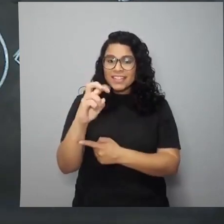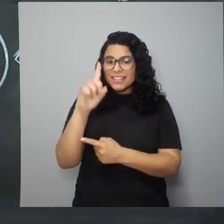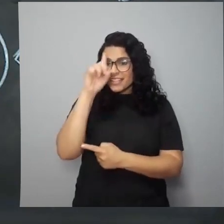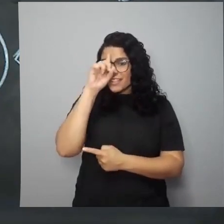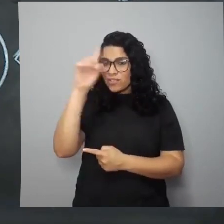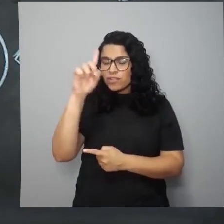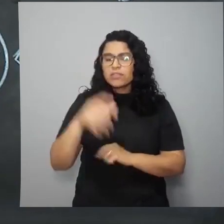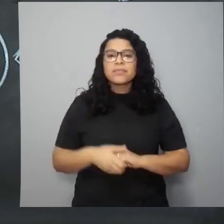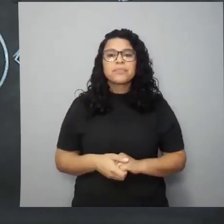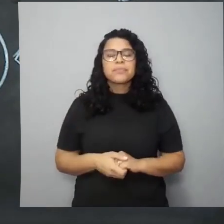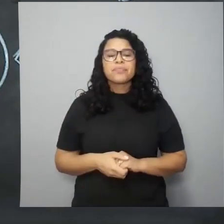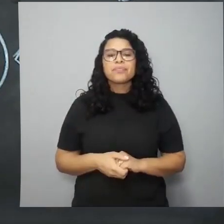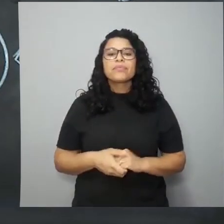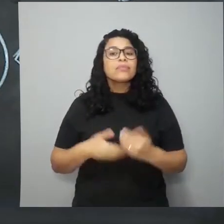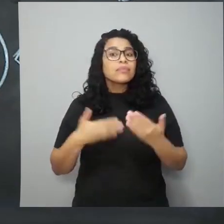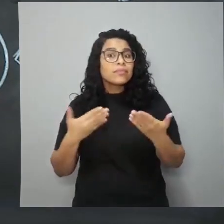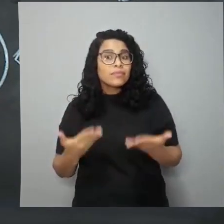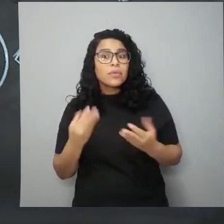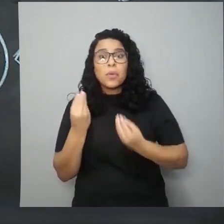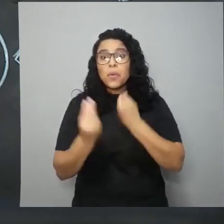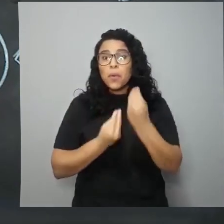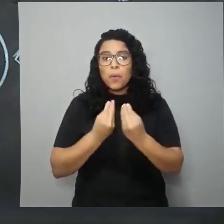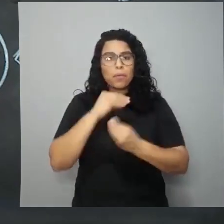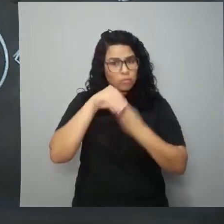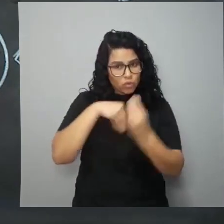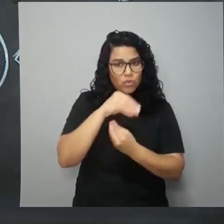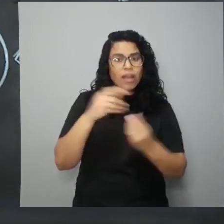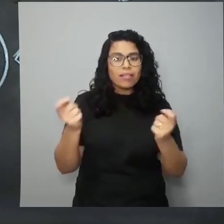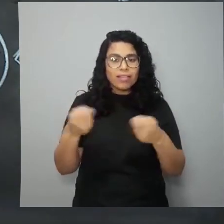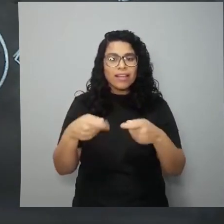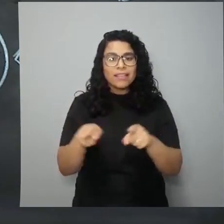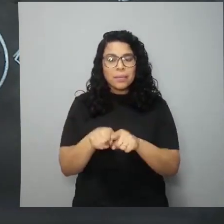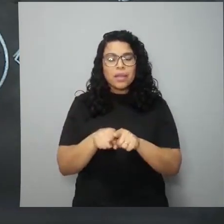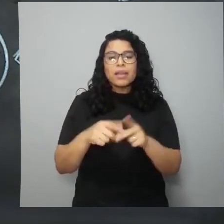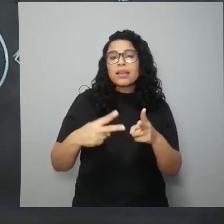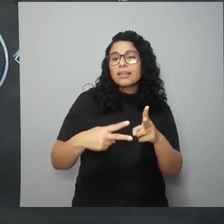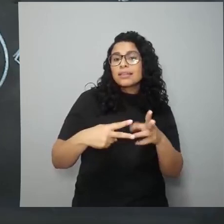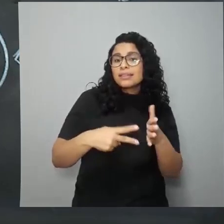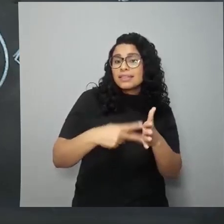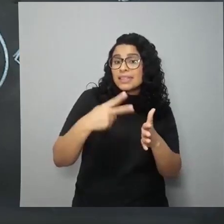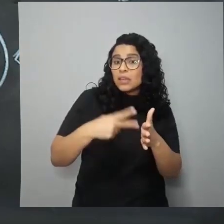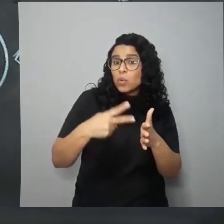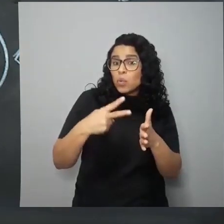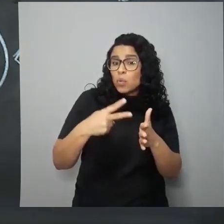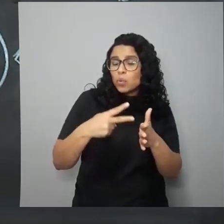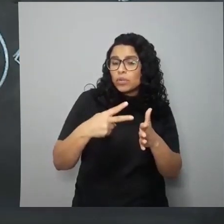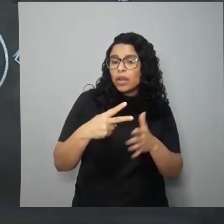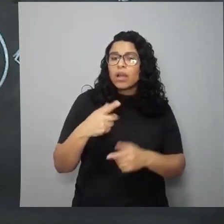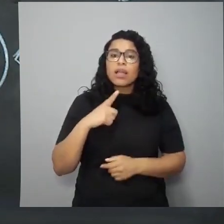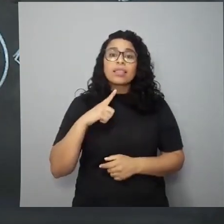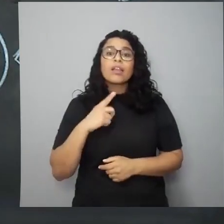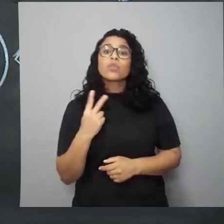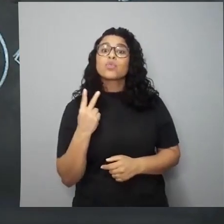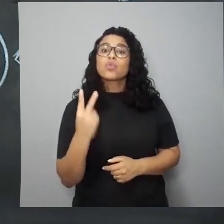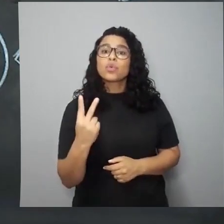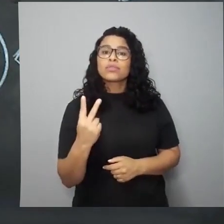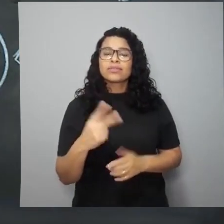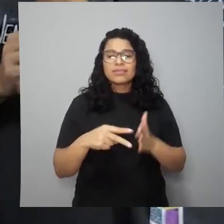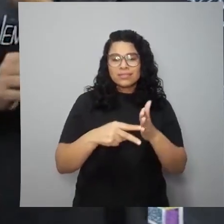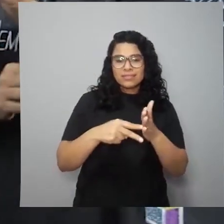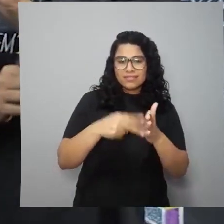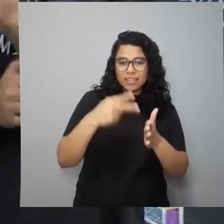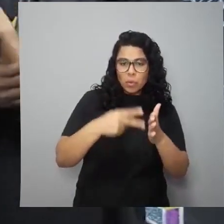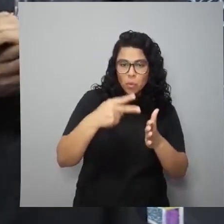Porque vai acontecer na língua portuguesa e a gente usar os numerais de forma muito misturada. Segunda quinzena, eu tenho 2 numerais ali. Eu tenho o